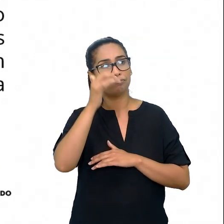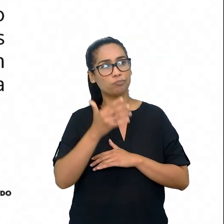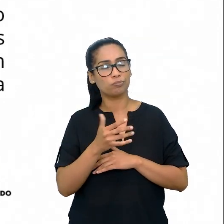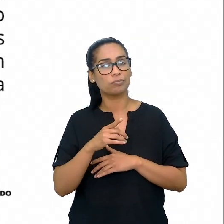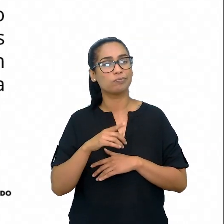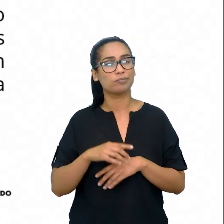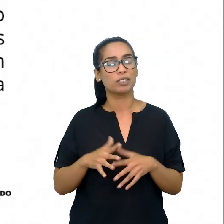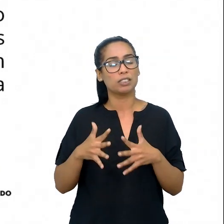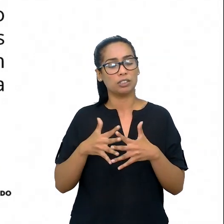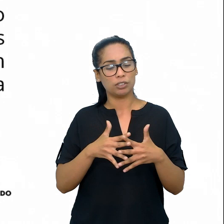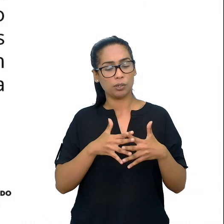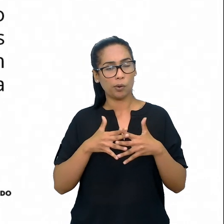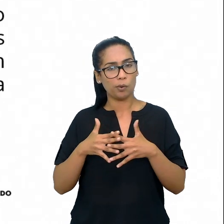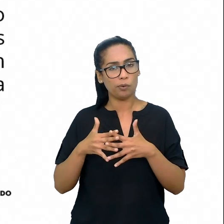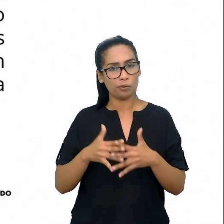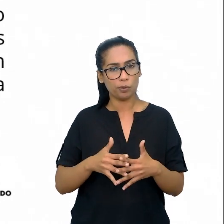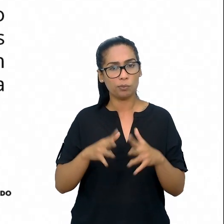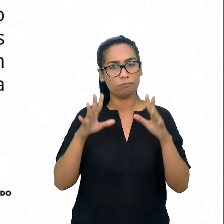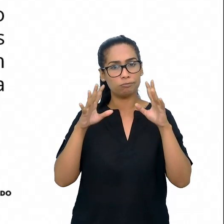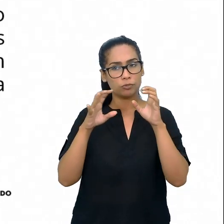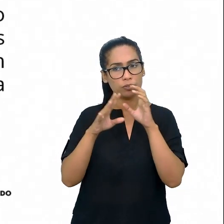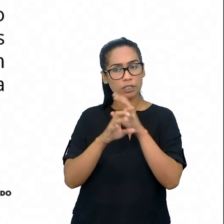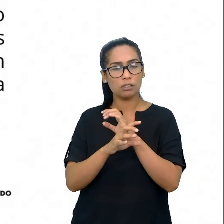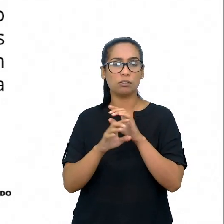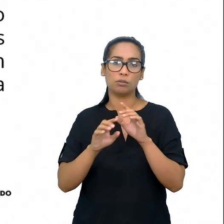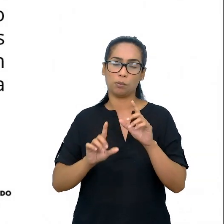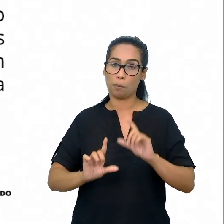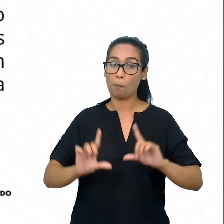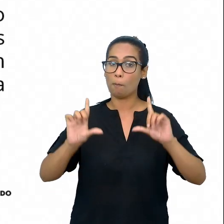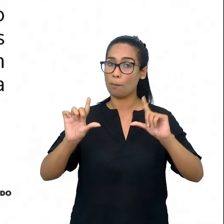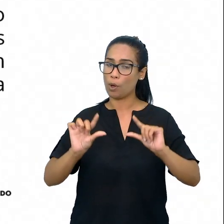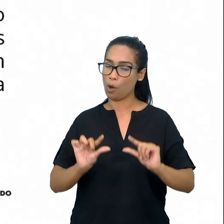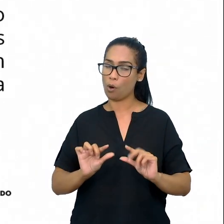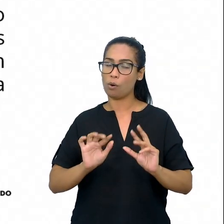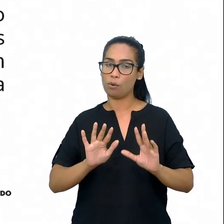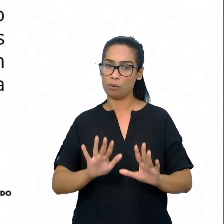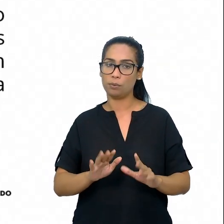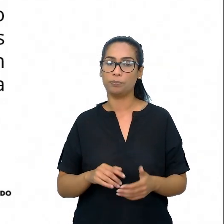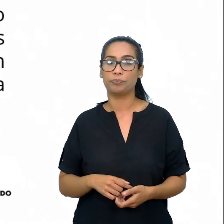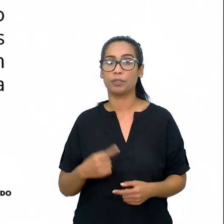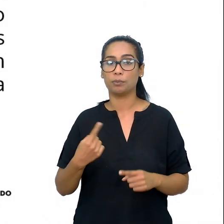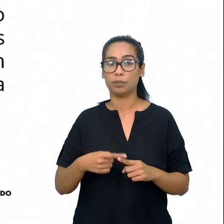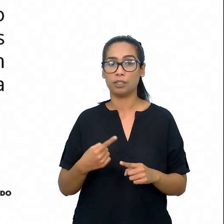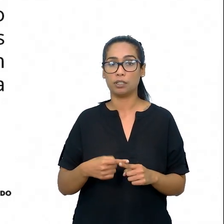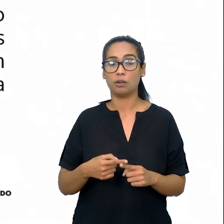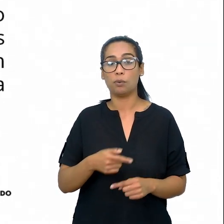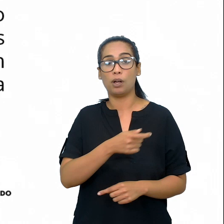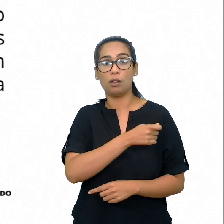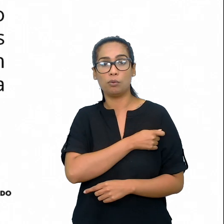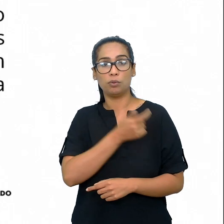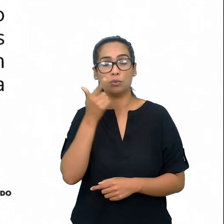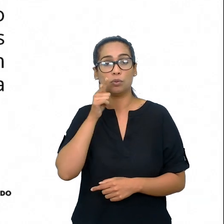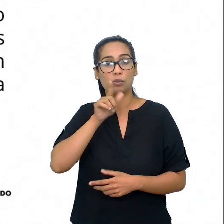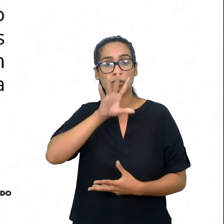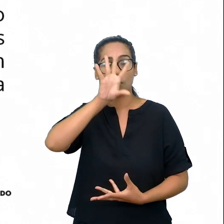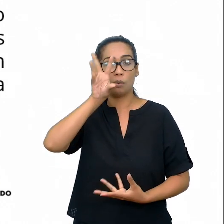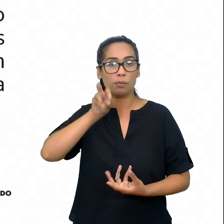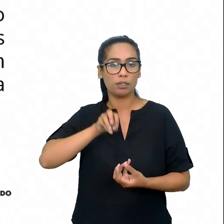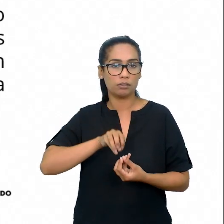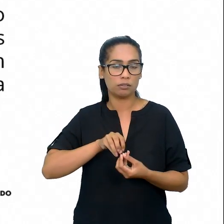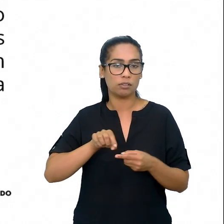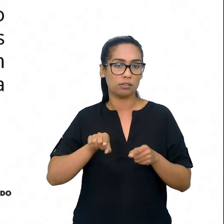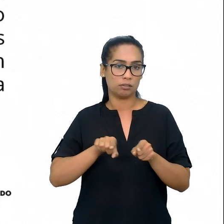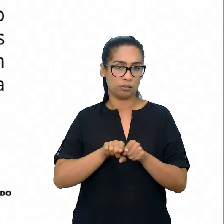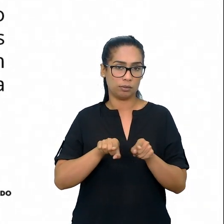complexidade e que fazem com que o meu estudante possa compreender mais as situações cotidianas. E para que ele possa, de